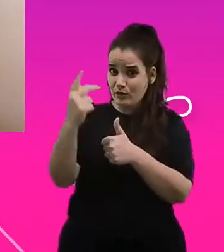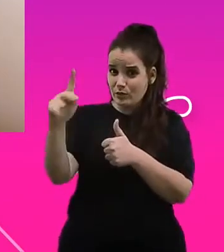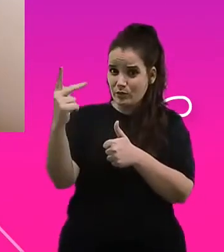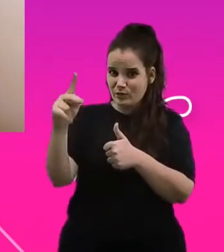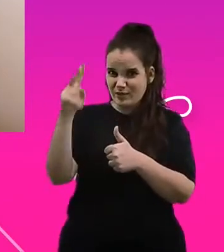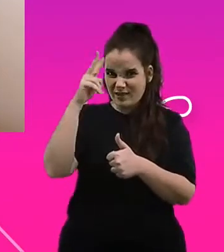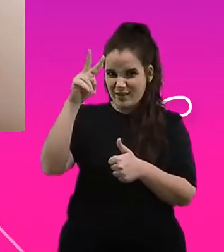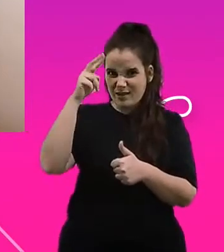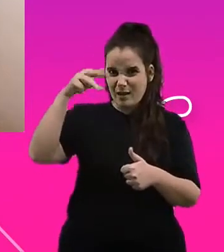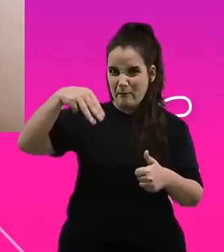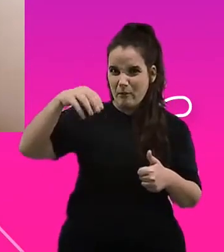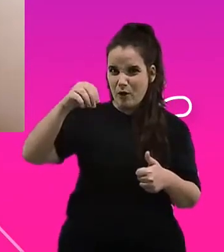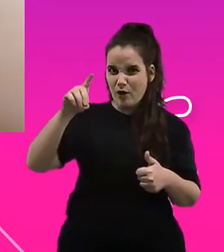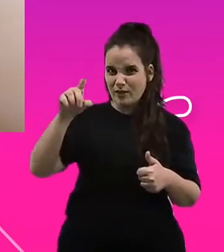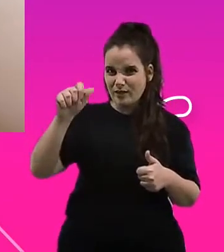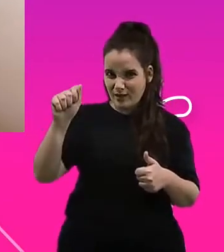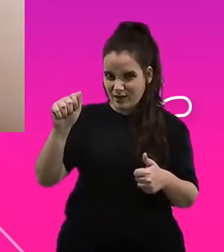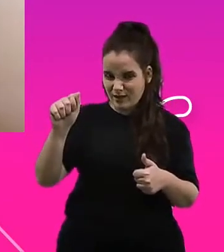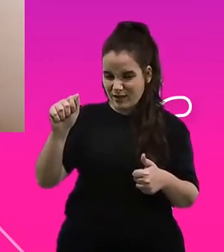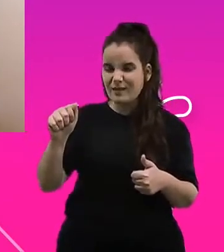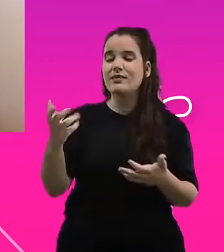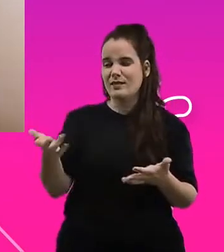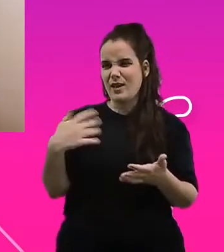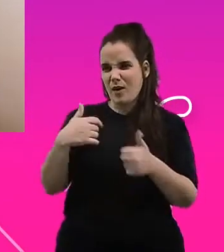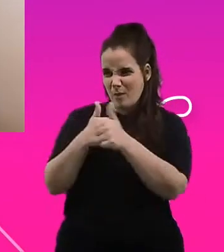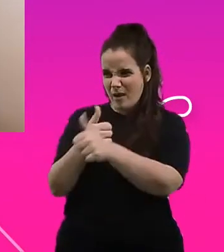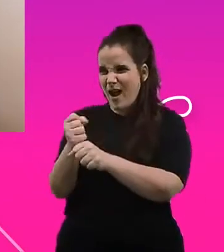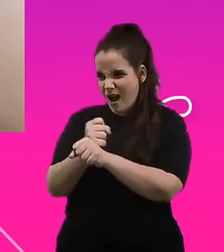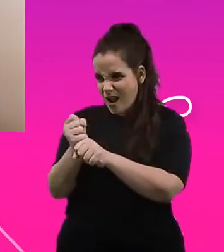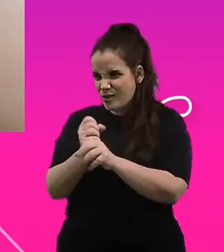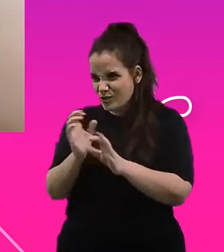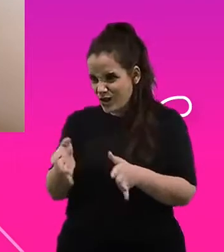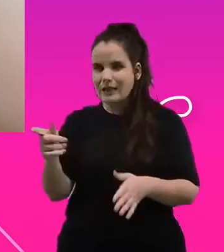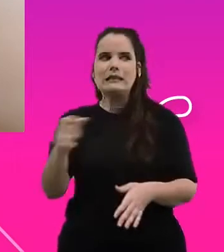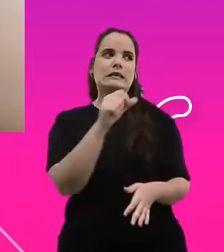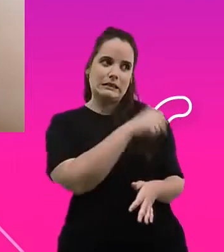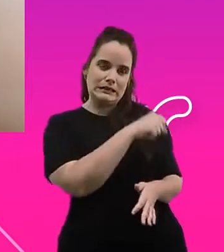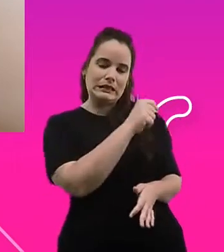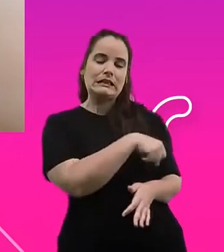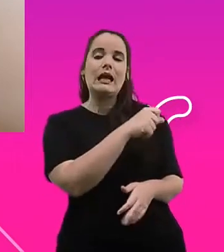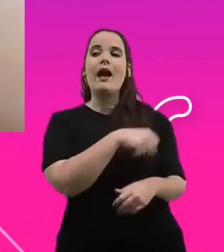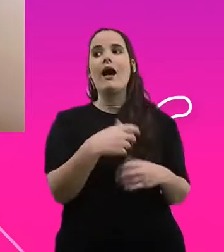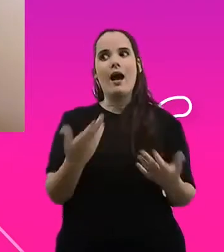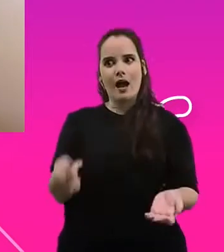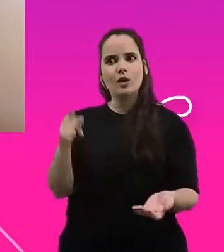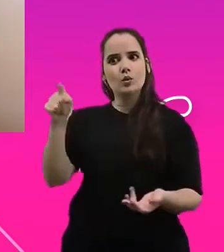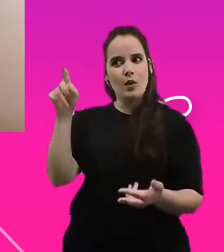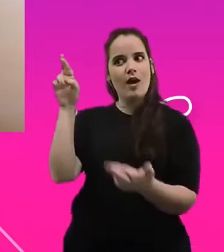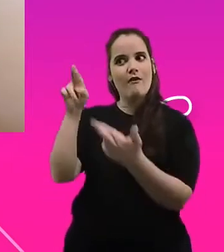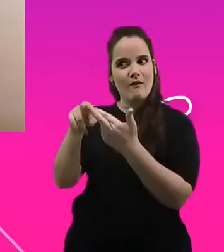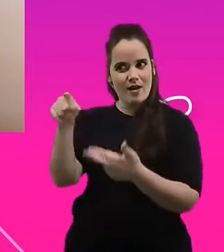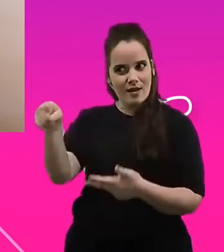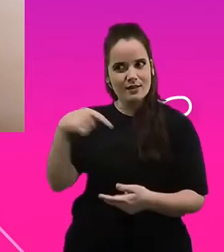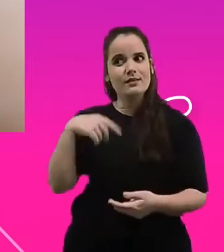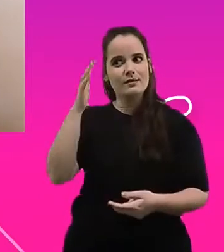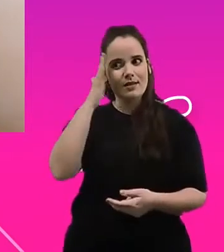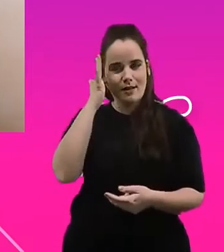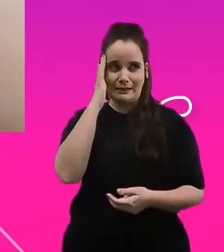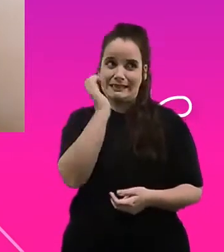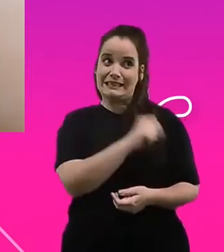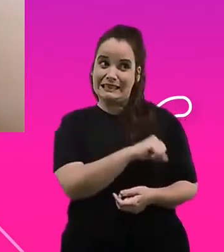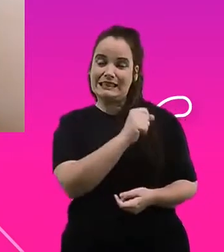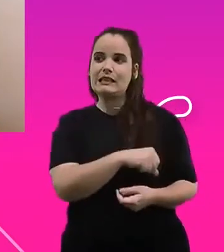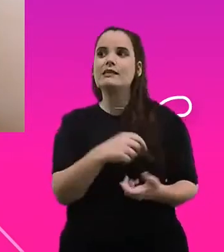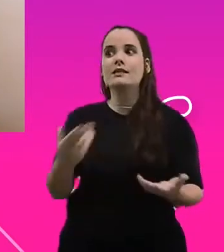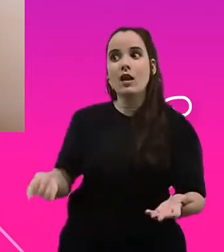Vida, que acho que já faz alguns anos, né, Legal, que eu sim. trabalho com branding desde sempre, você sabe que você é uma mega referência, e eu vi que de uns tempos para cá você